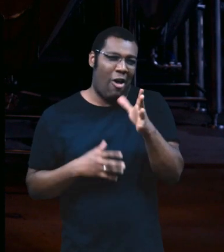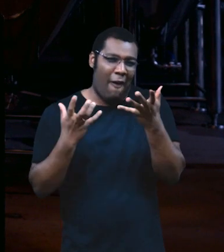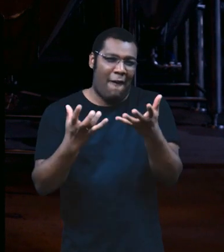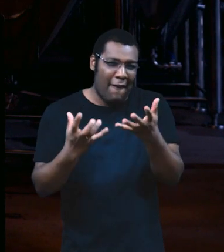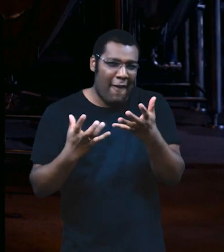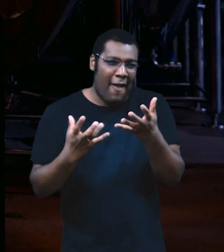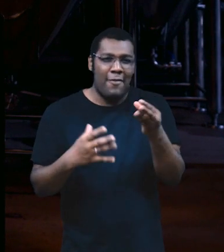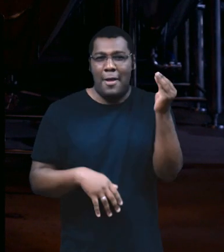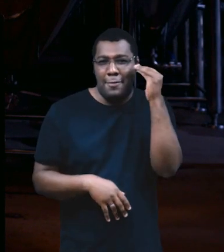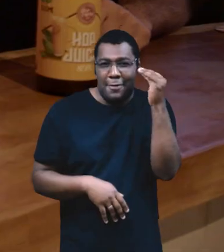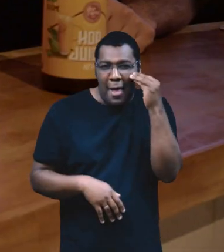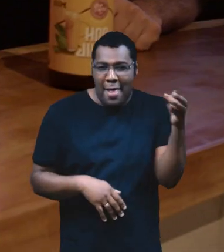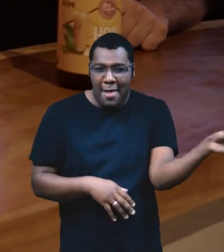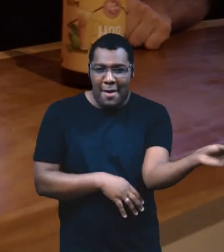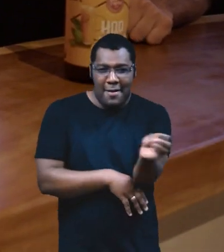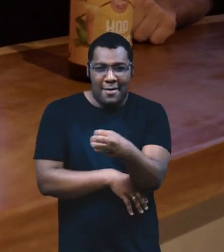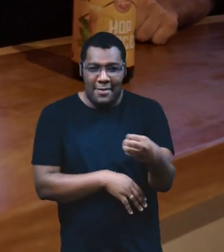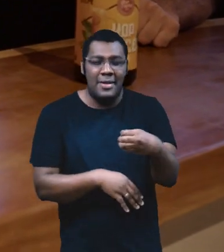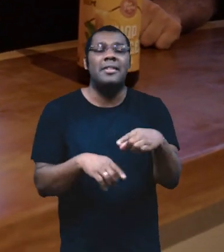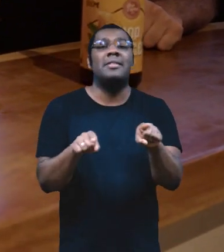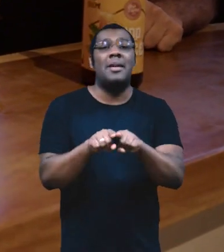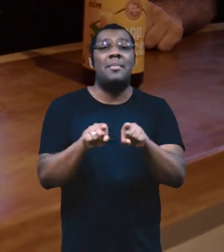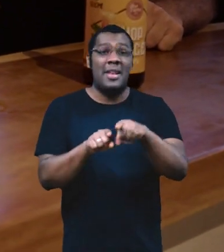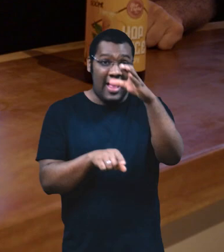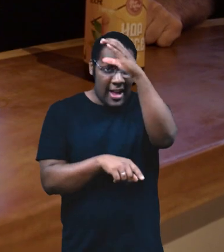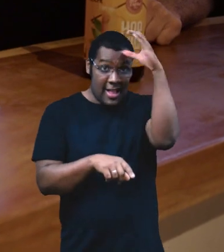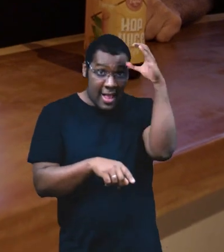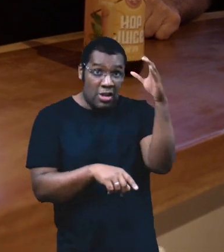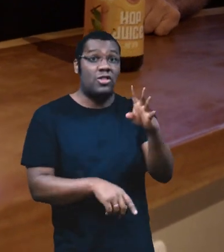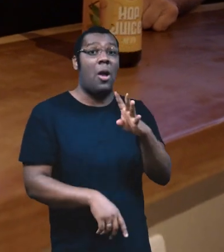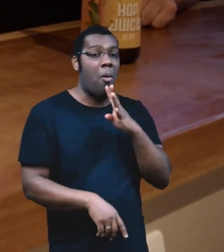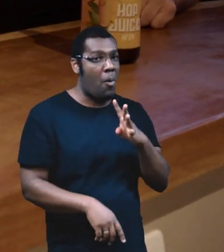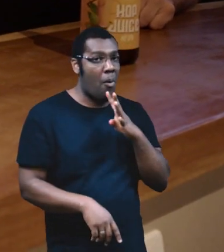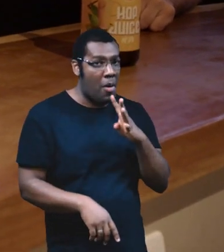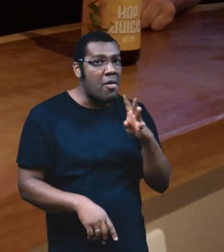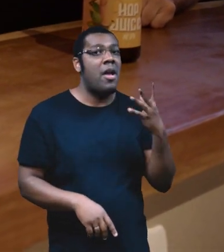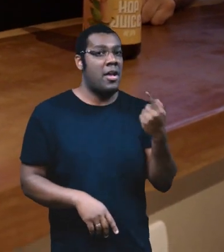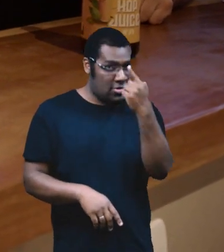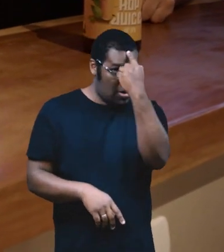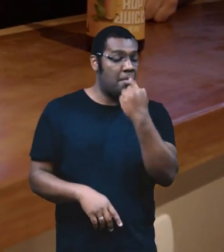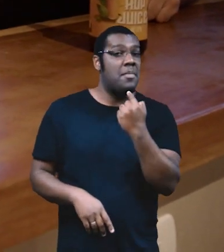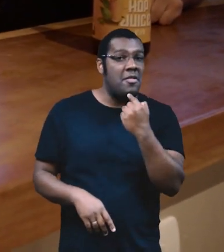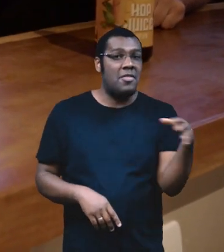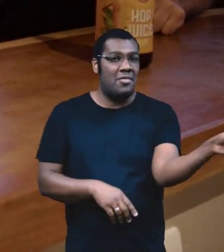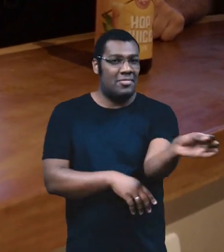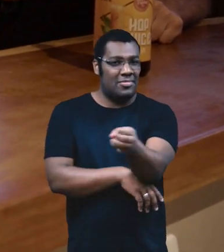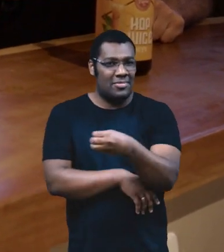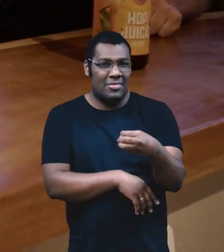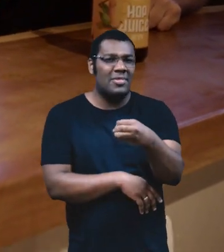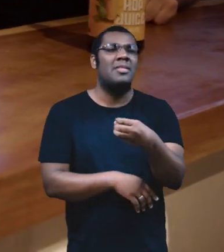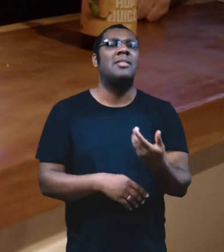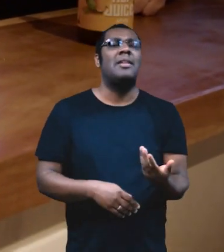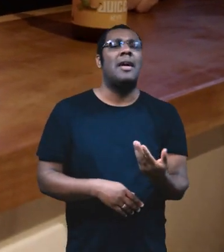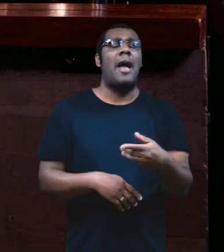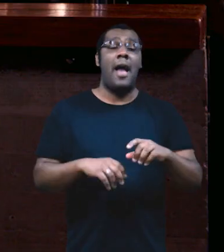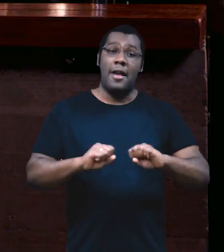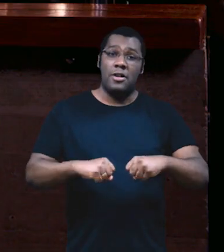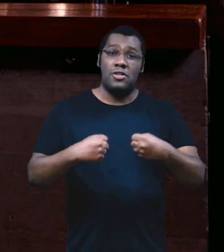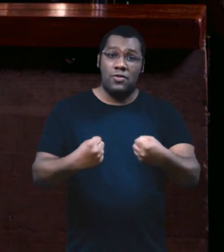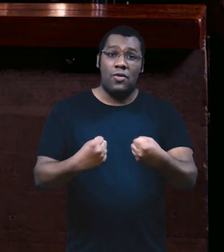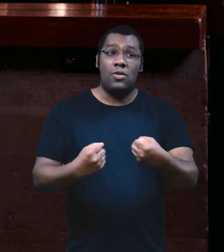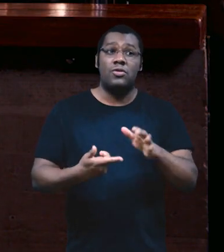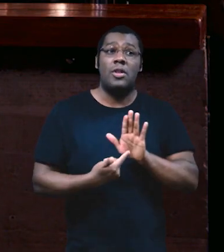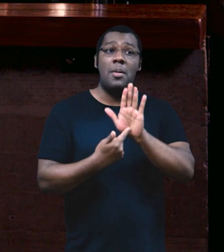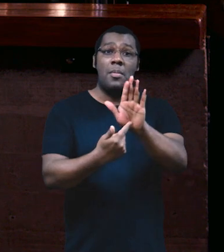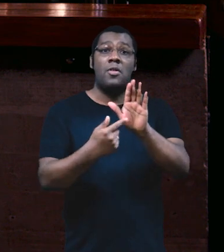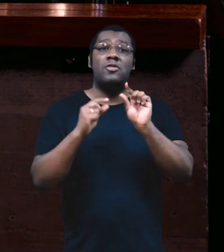com esse consumidor mais especializado. A gente está conseguindo quebrar um pouco esse paradigma de que a cerveja boa é a cerveja que vem